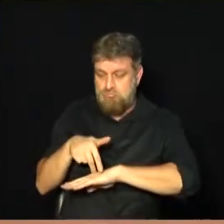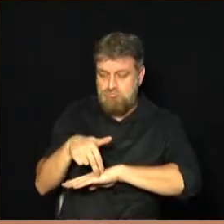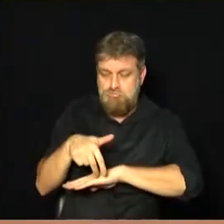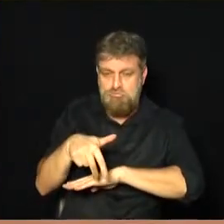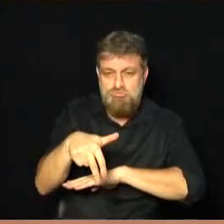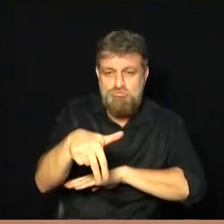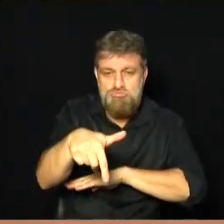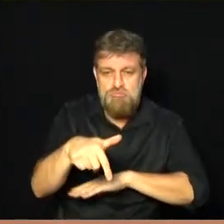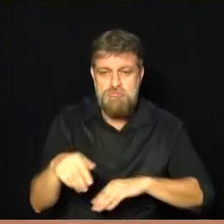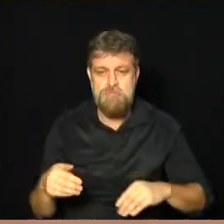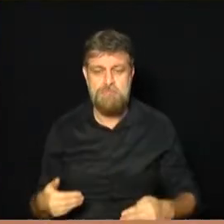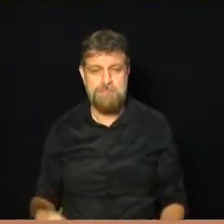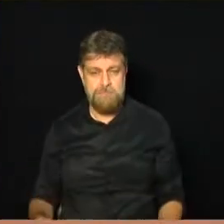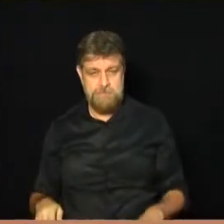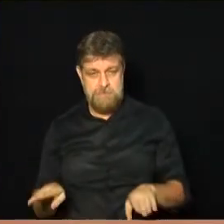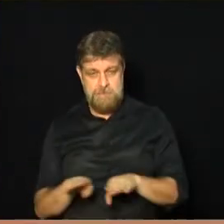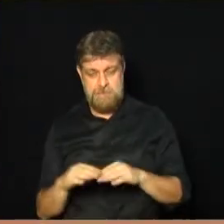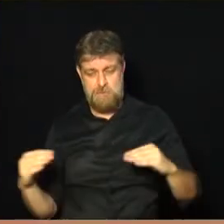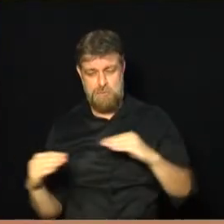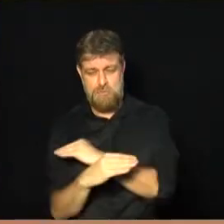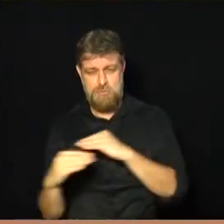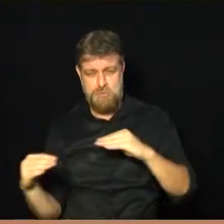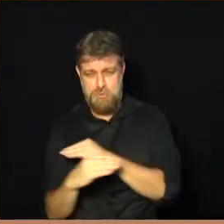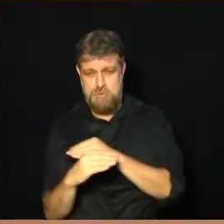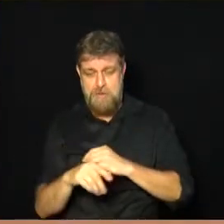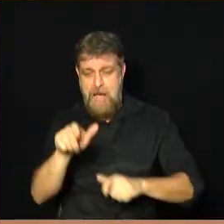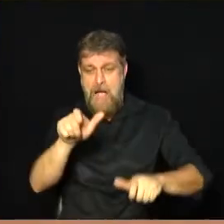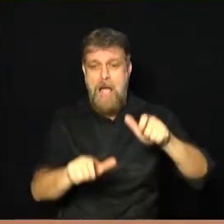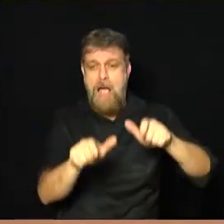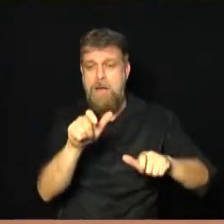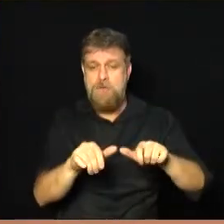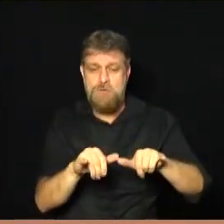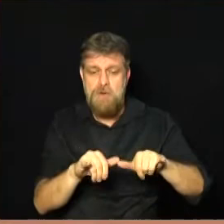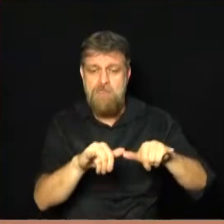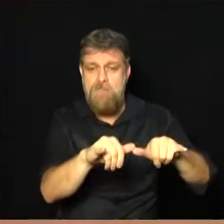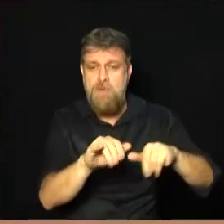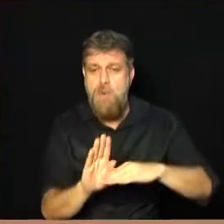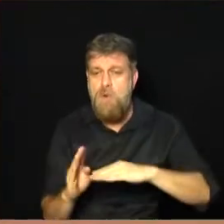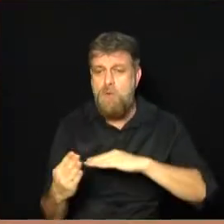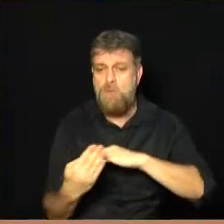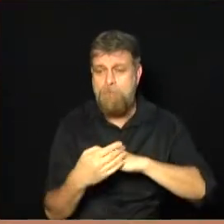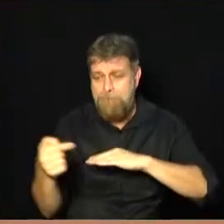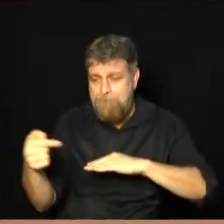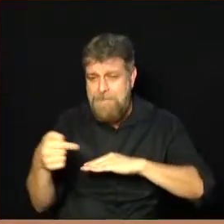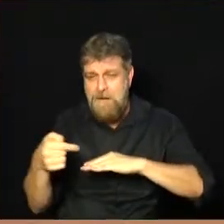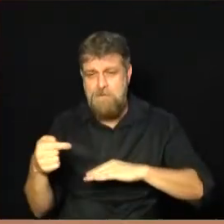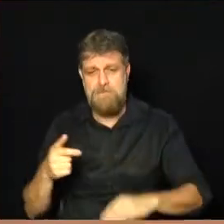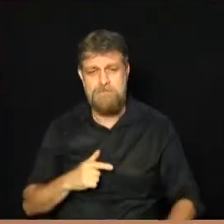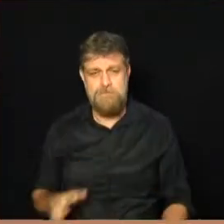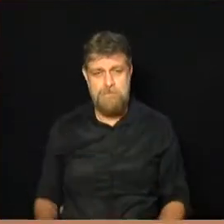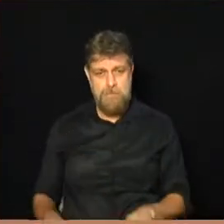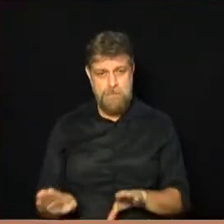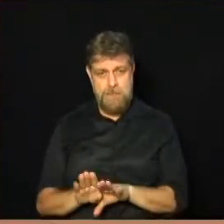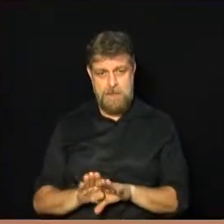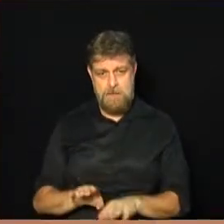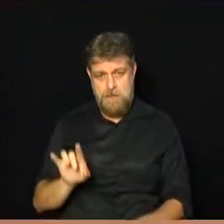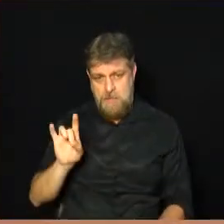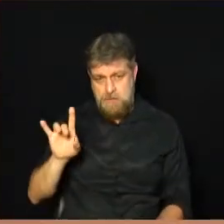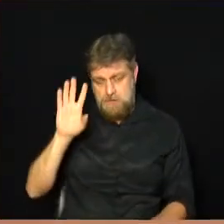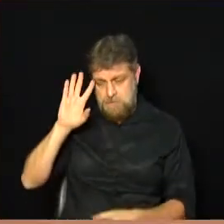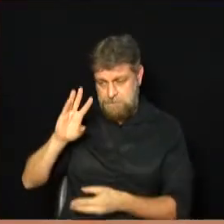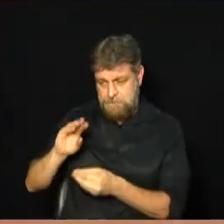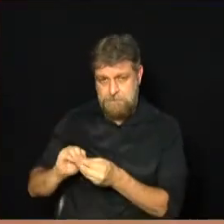esse acesso dos veículos para o bairro. Tá certo? Inclusive, só para terminar